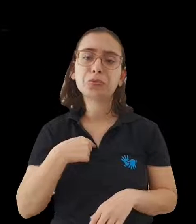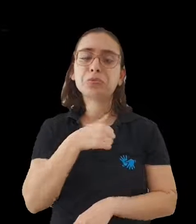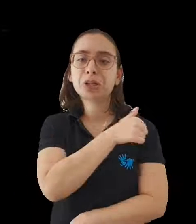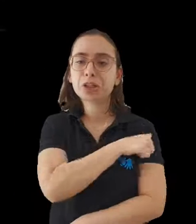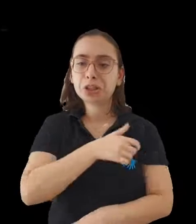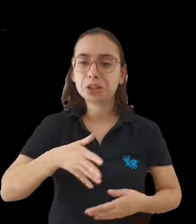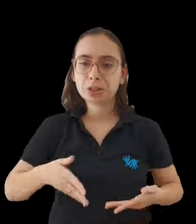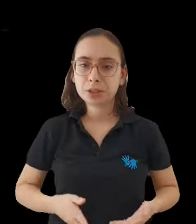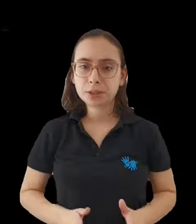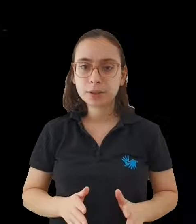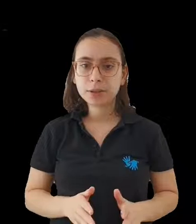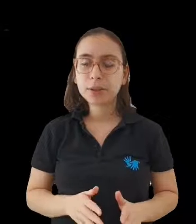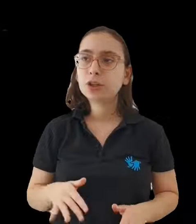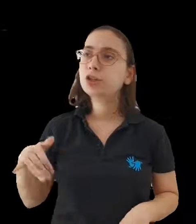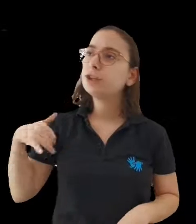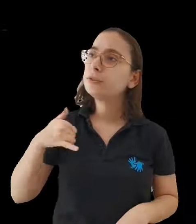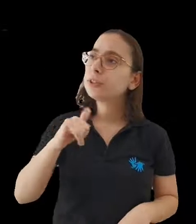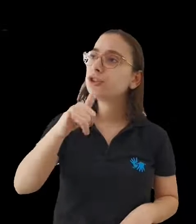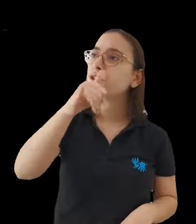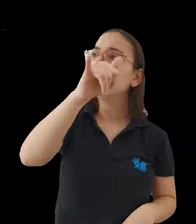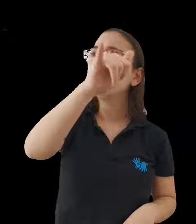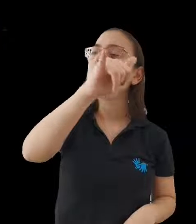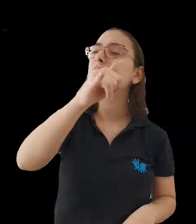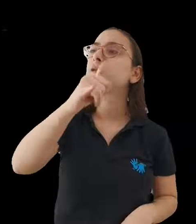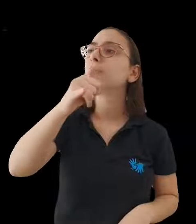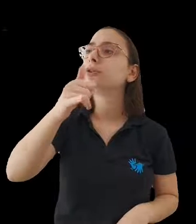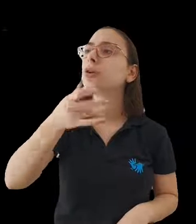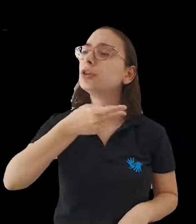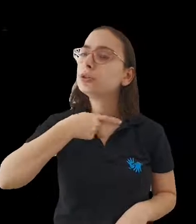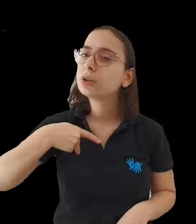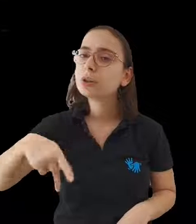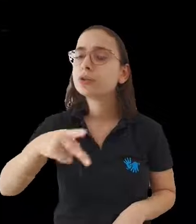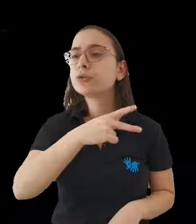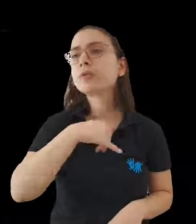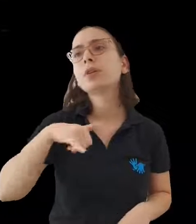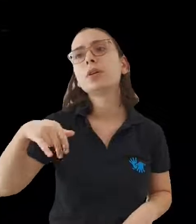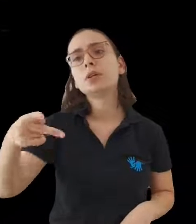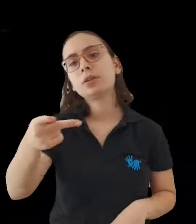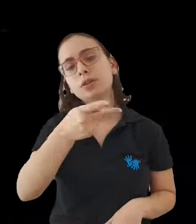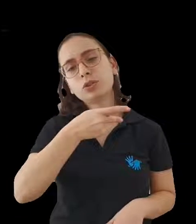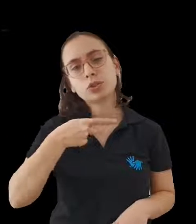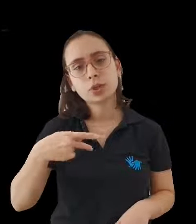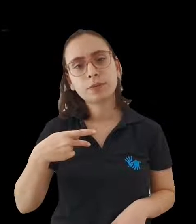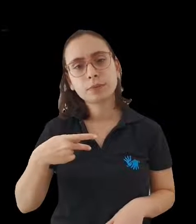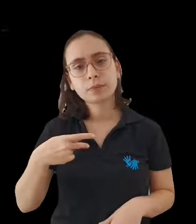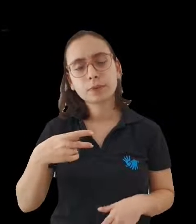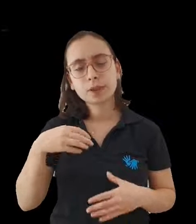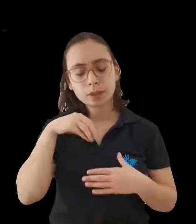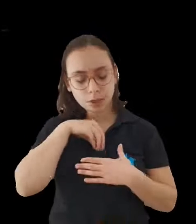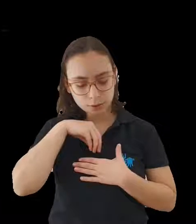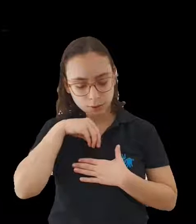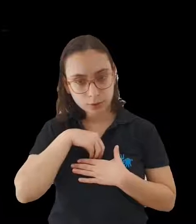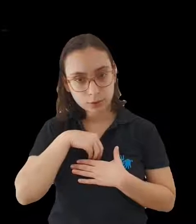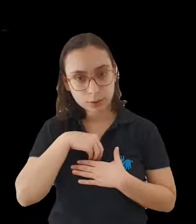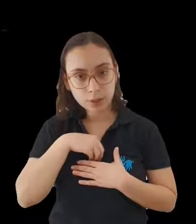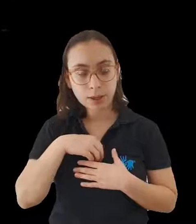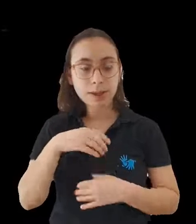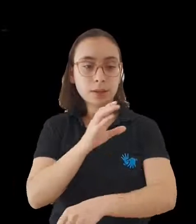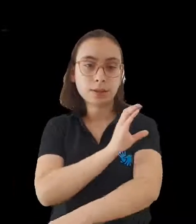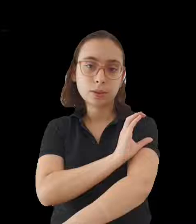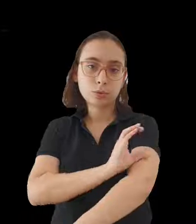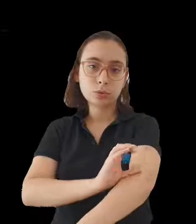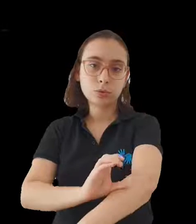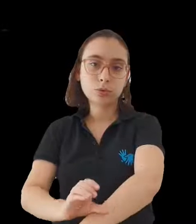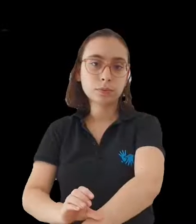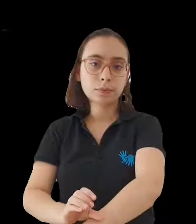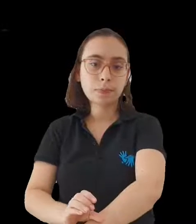nós viajamos. Quando nós viajamos, nós levamos com a gente, dentro da gente, a nossa cultura. As coisas que a gente